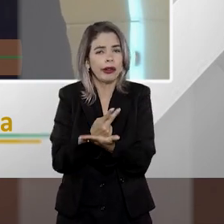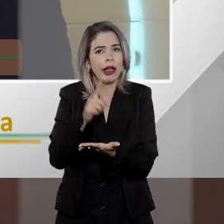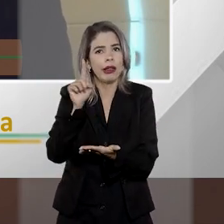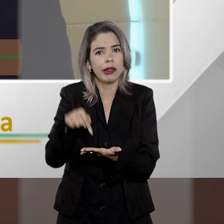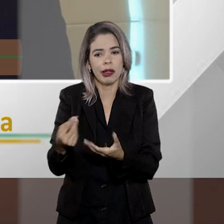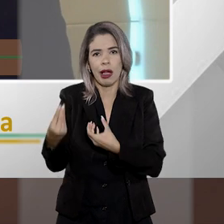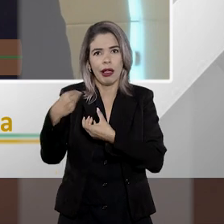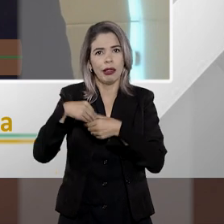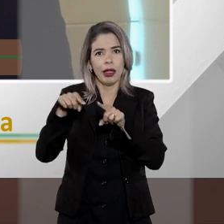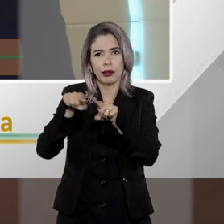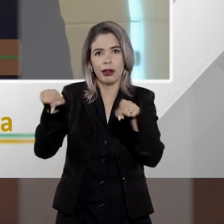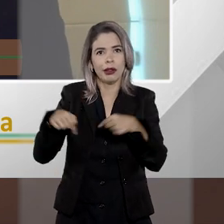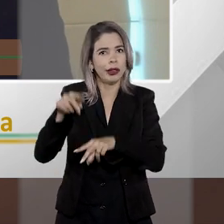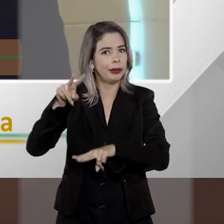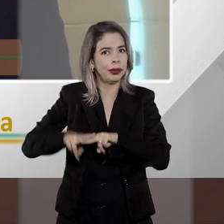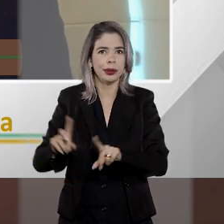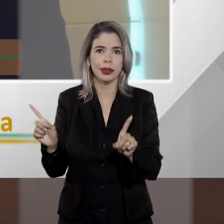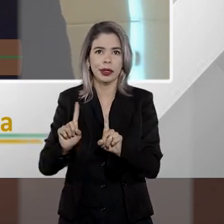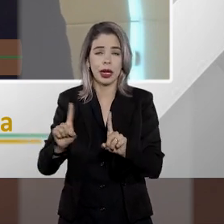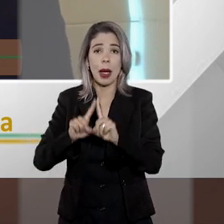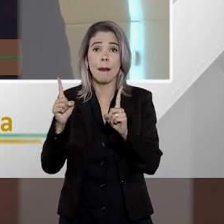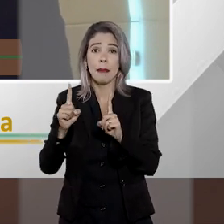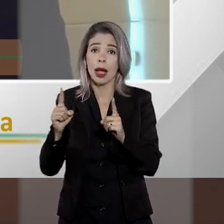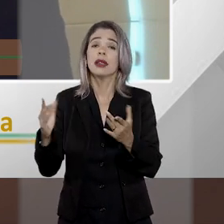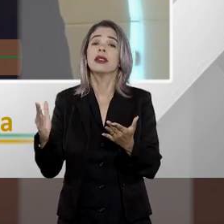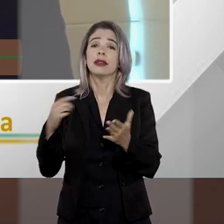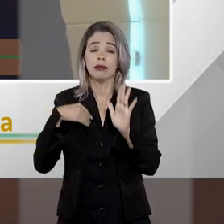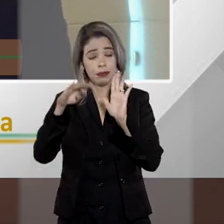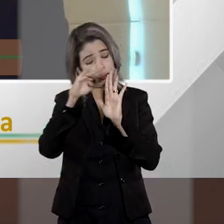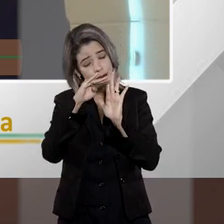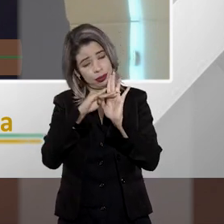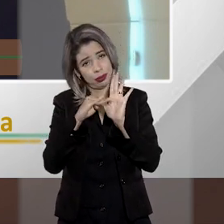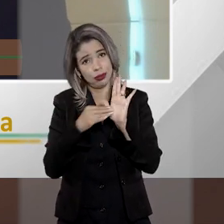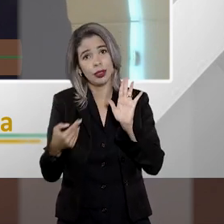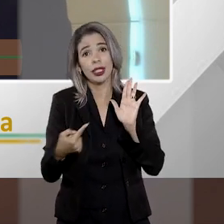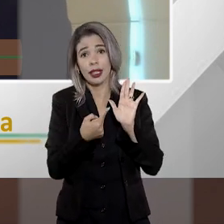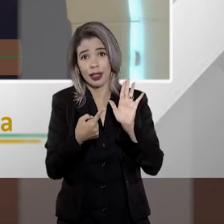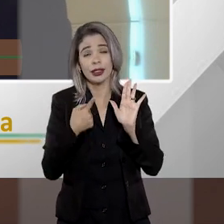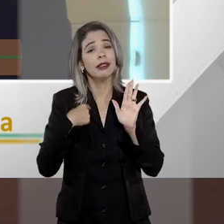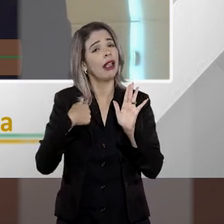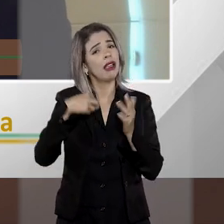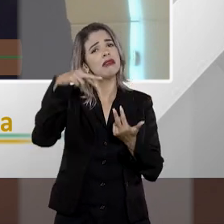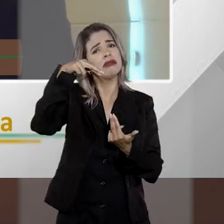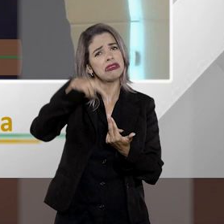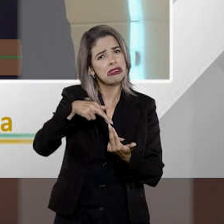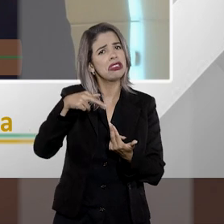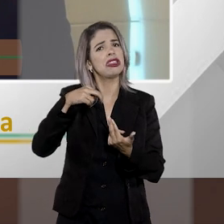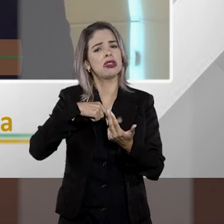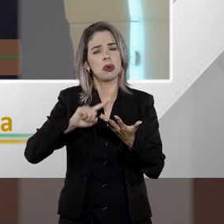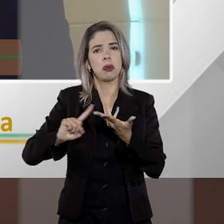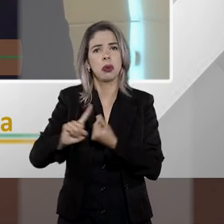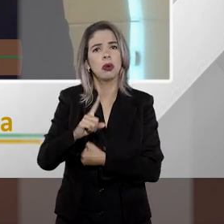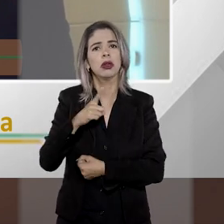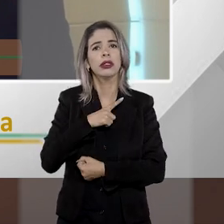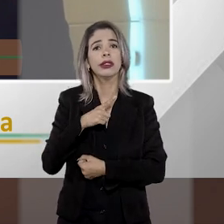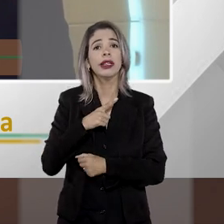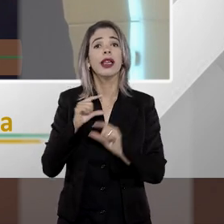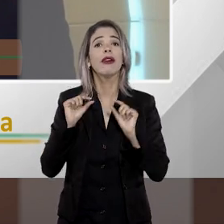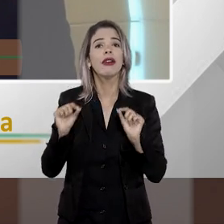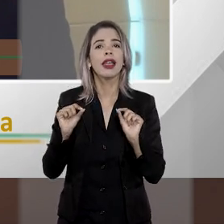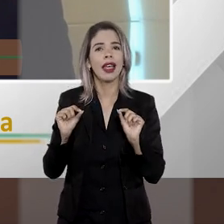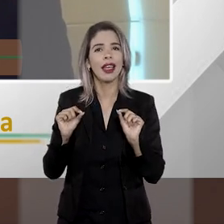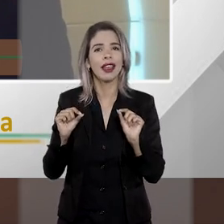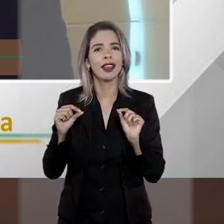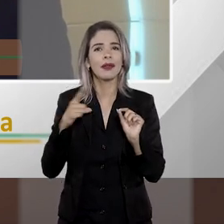aconteça numa cela, né, no sistema carcerário, mas esse tipo de episódio, e veja que os próprios incisos, eles têm uma chamada abertura textual, que é